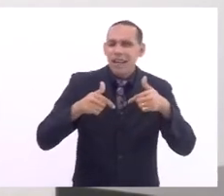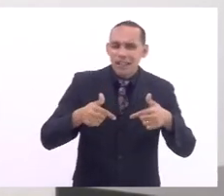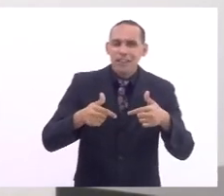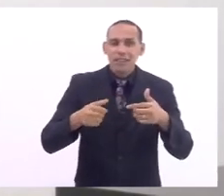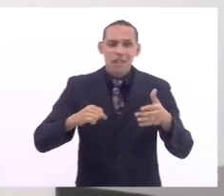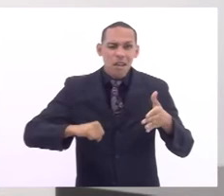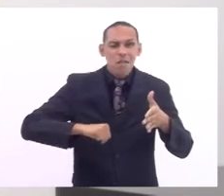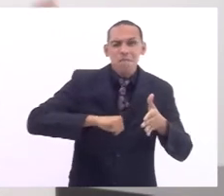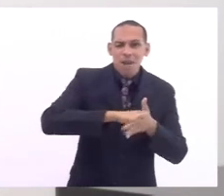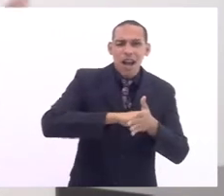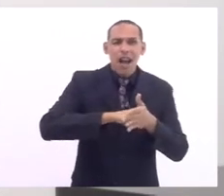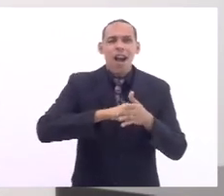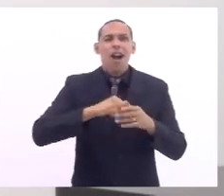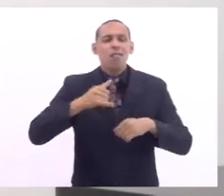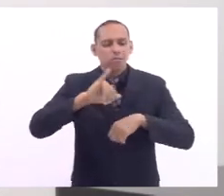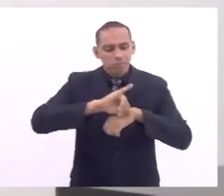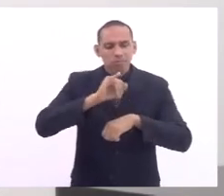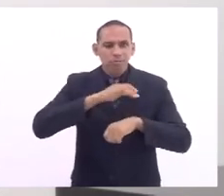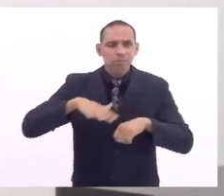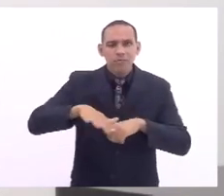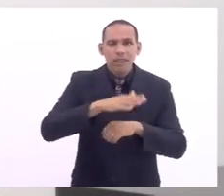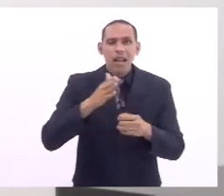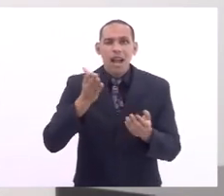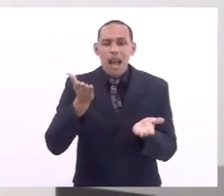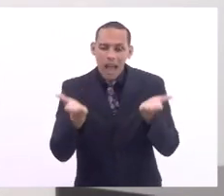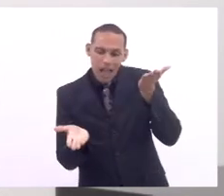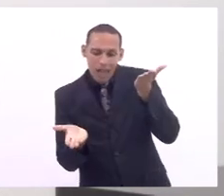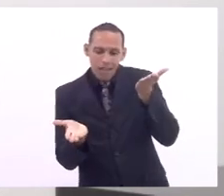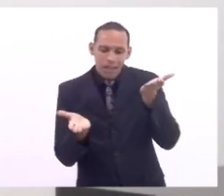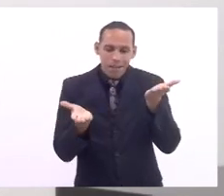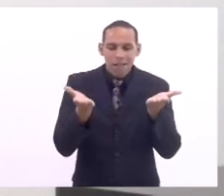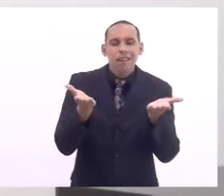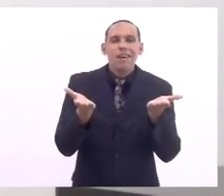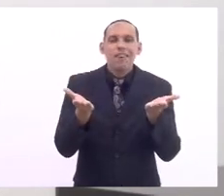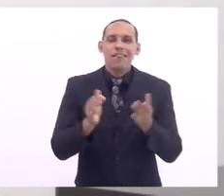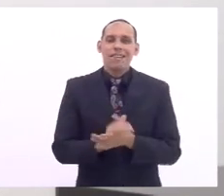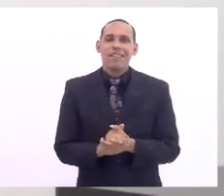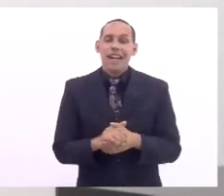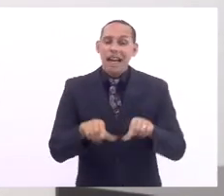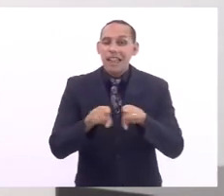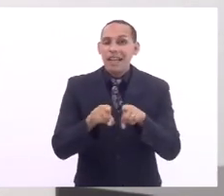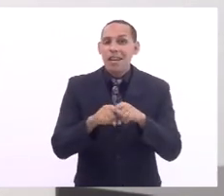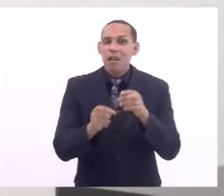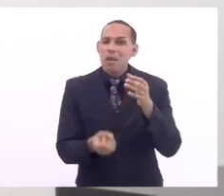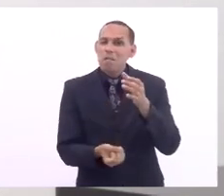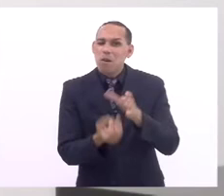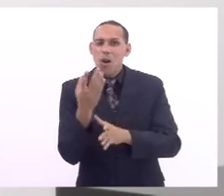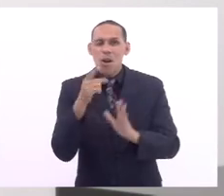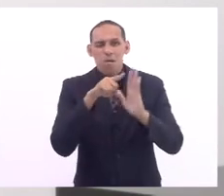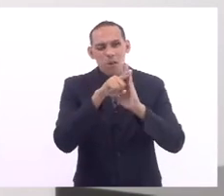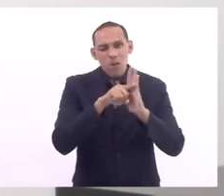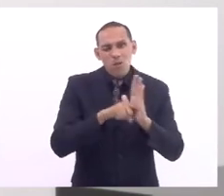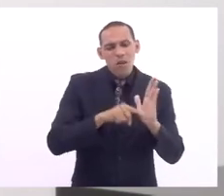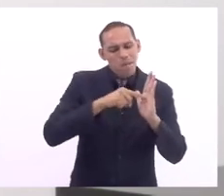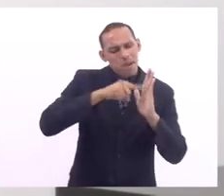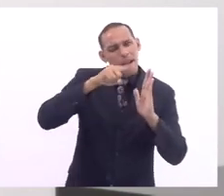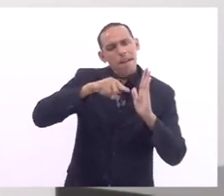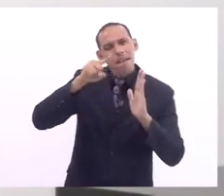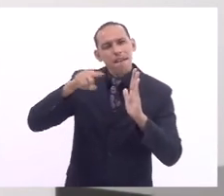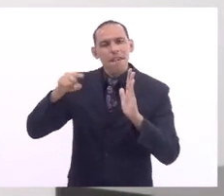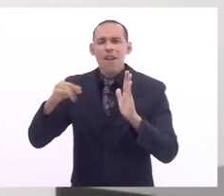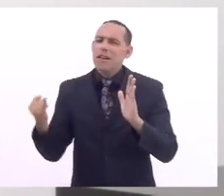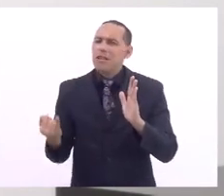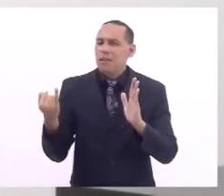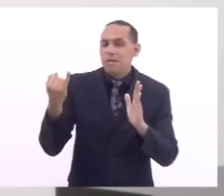que impactam de fato as desigualdades territoriais para a produção de Pesquisas indicadores fundamentais